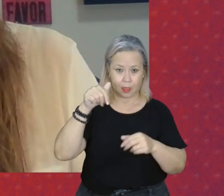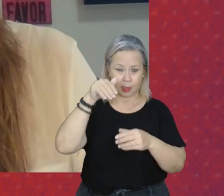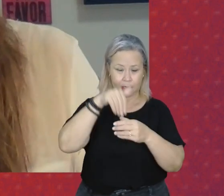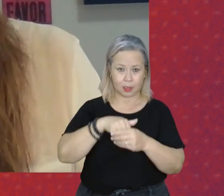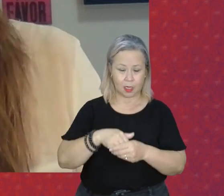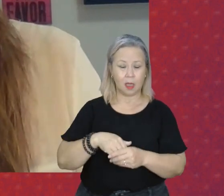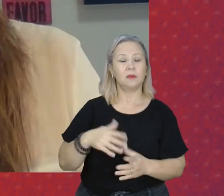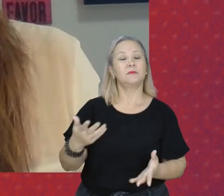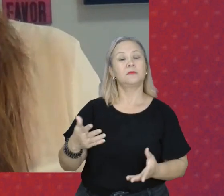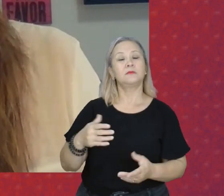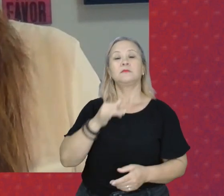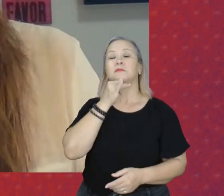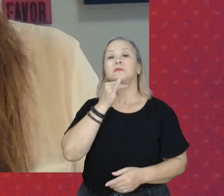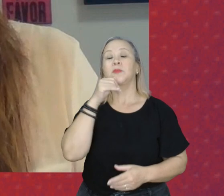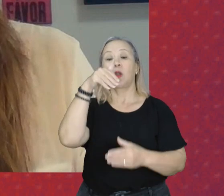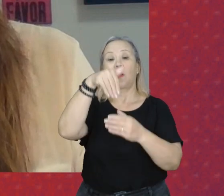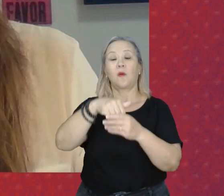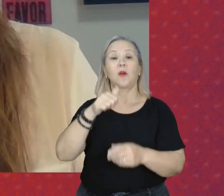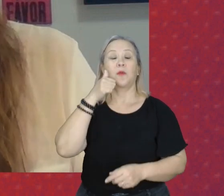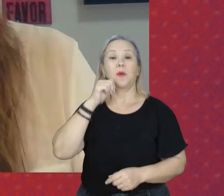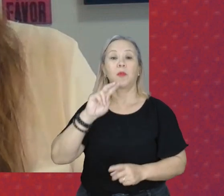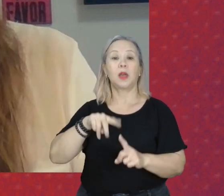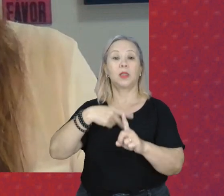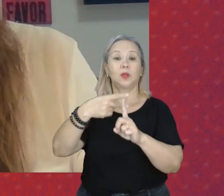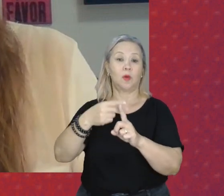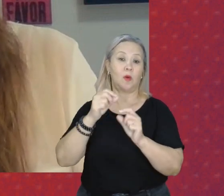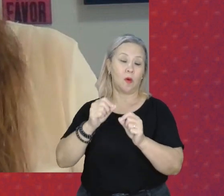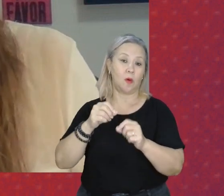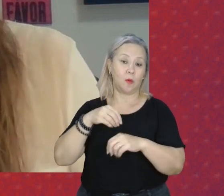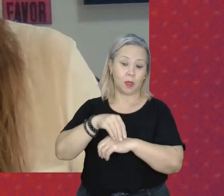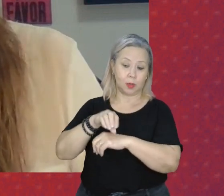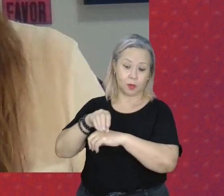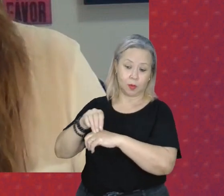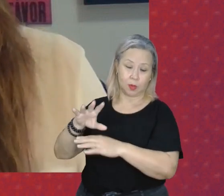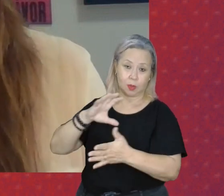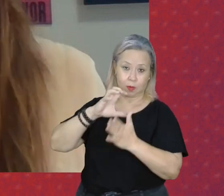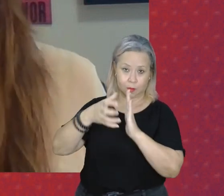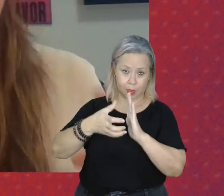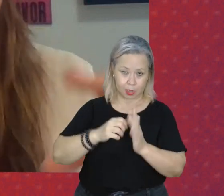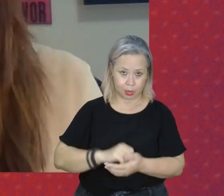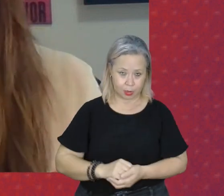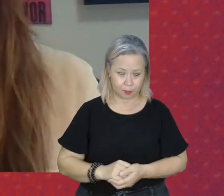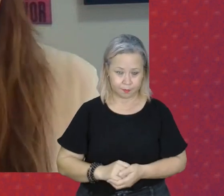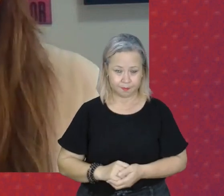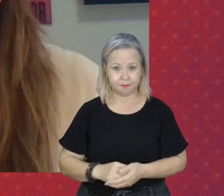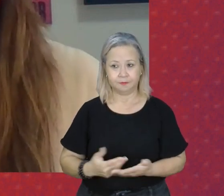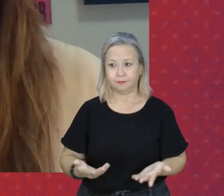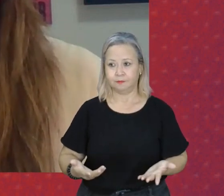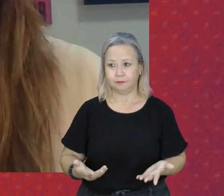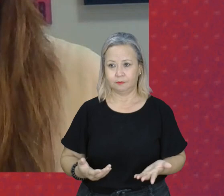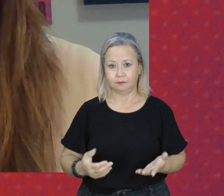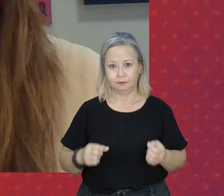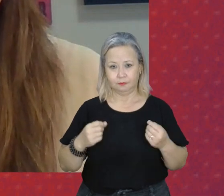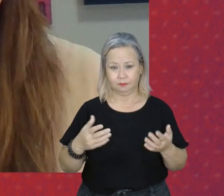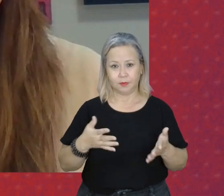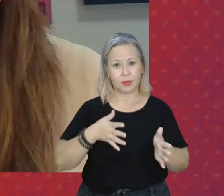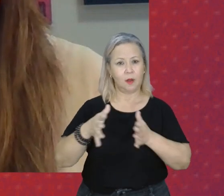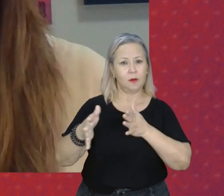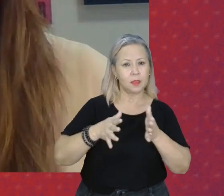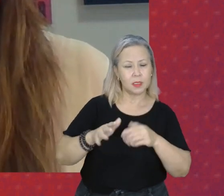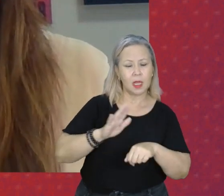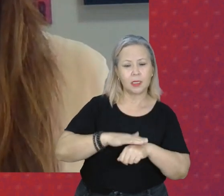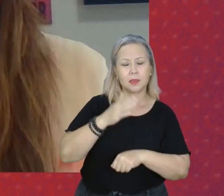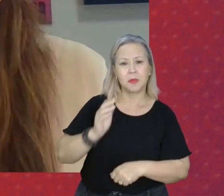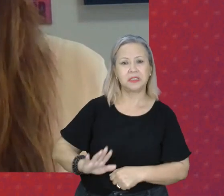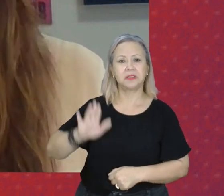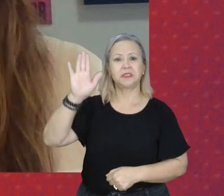para mulher vai contar em dobro para fins de distribuição do fundo partidário. E se esperava que os partidos, nossa, vão investir demais em viabilizar as candidaturas